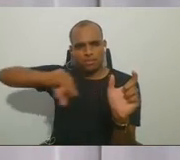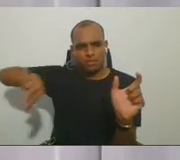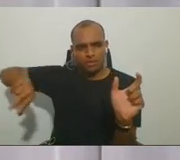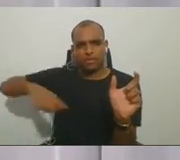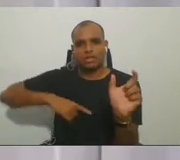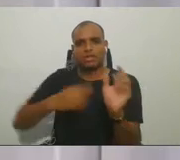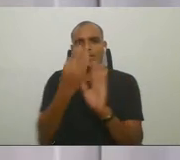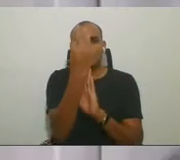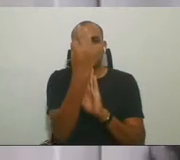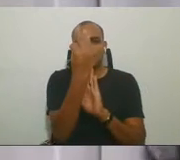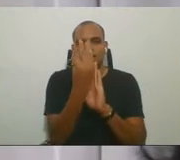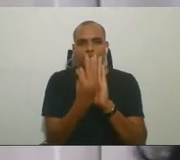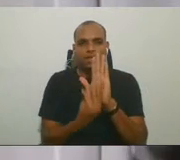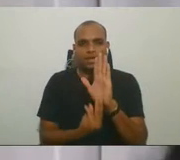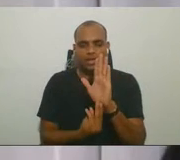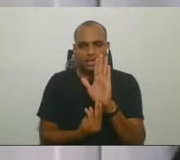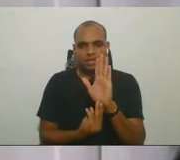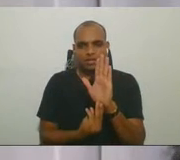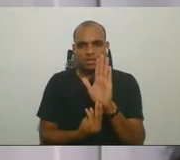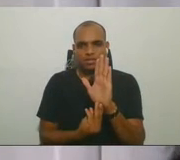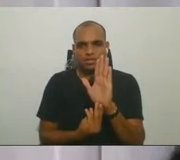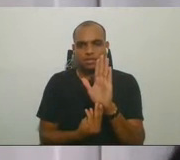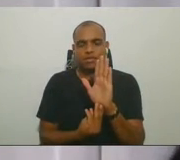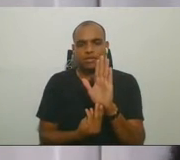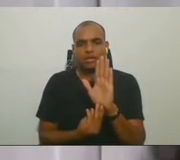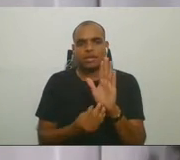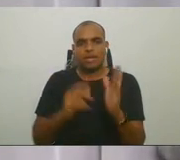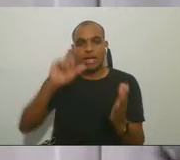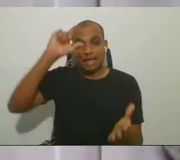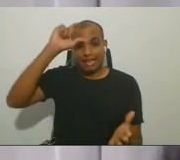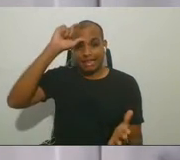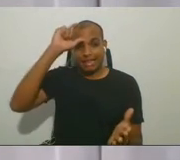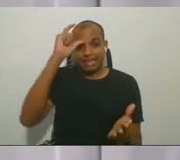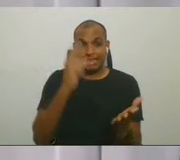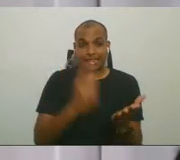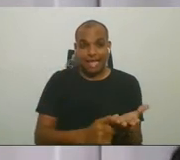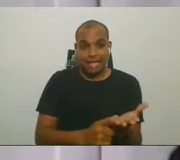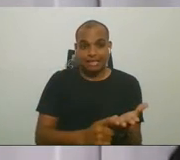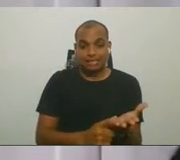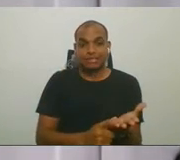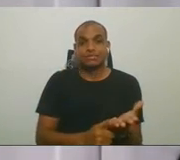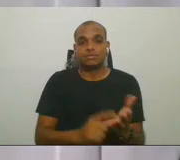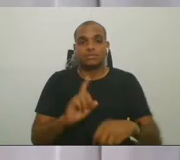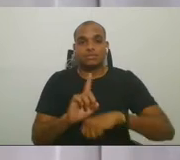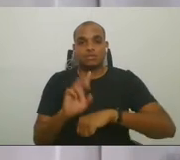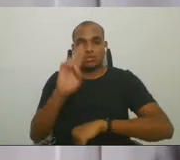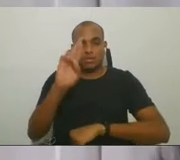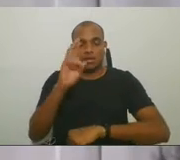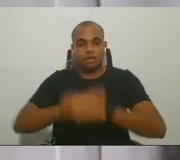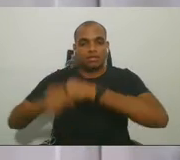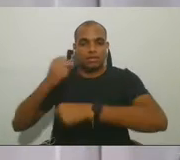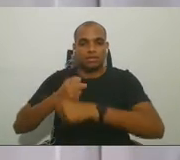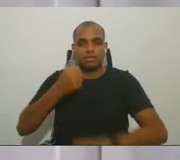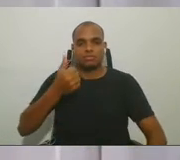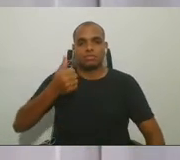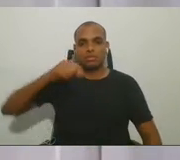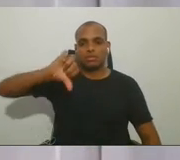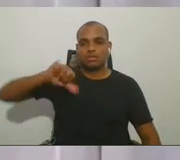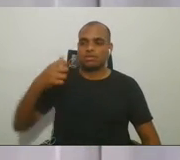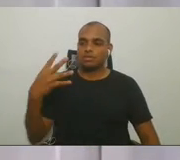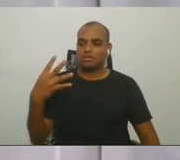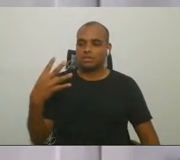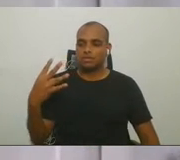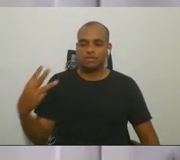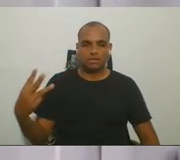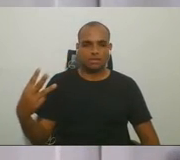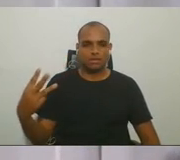notável, sua tese doutoral de 1943, que logo terminou sendo um